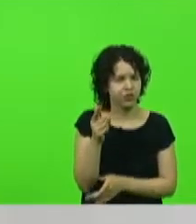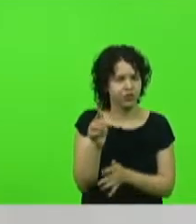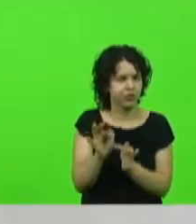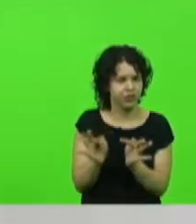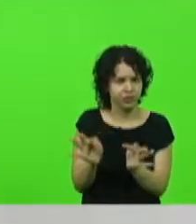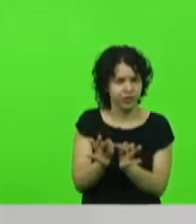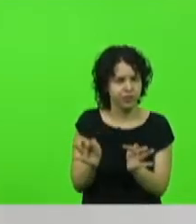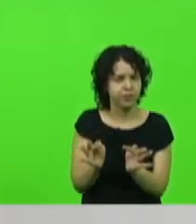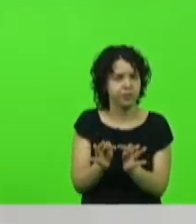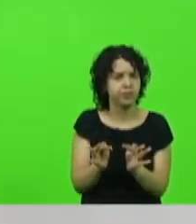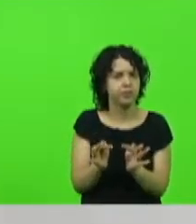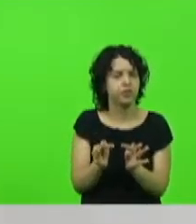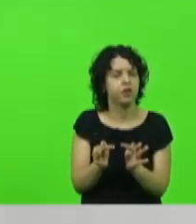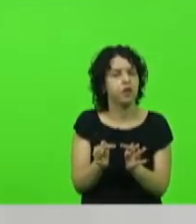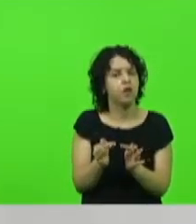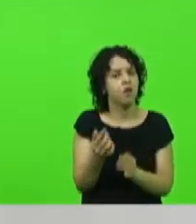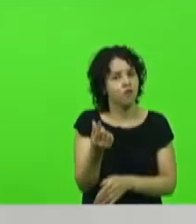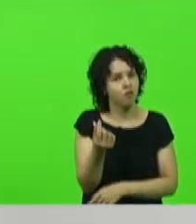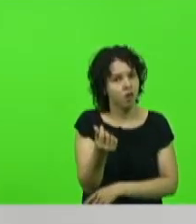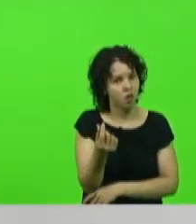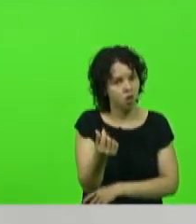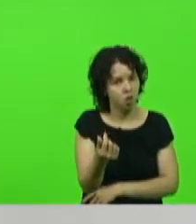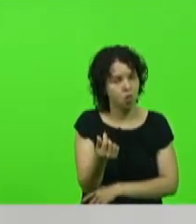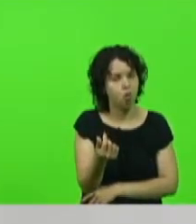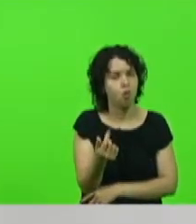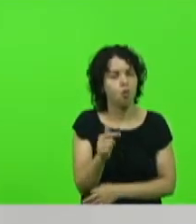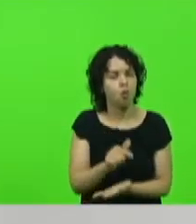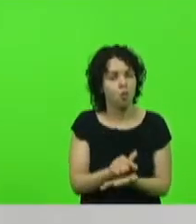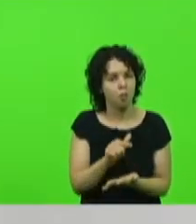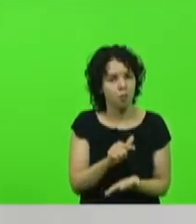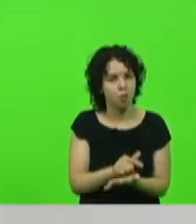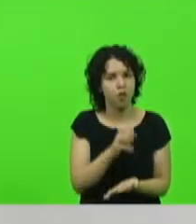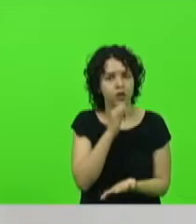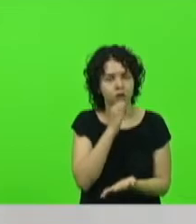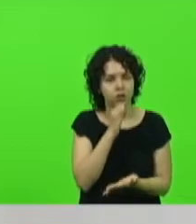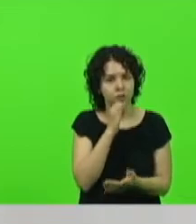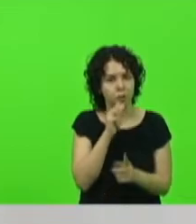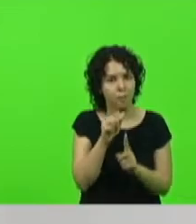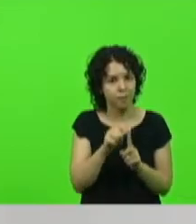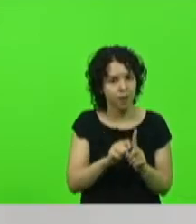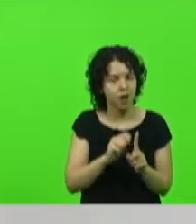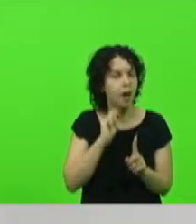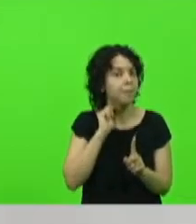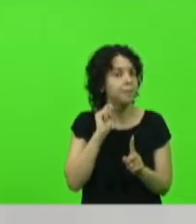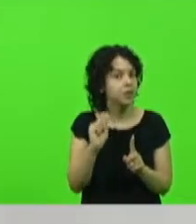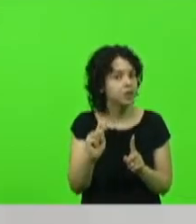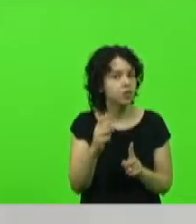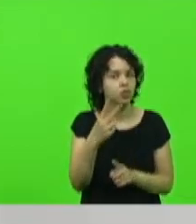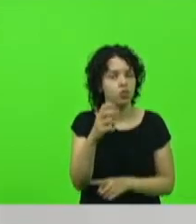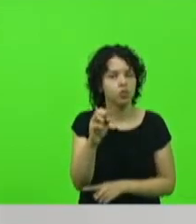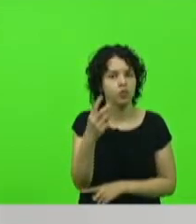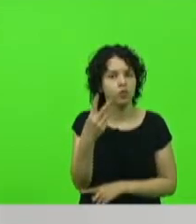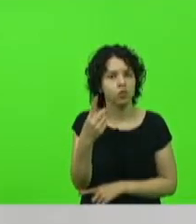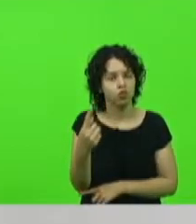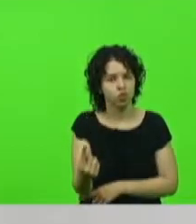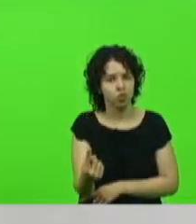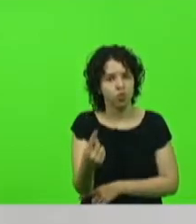do valor das faturas. Pagamos, como exemplos das faturas vencidas no mês de abril de 2021, a quantia